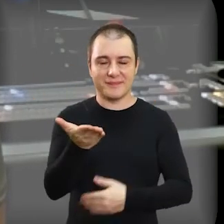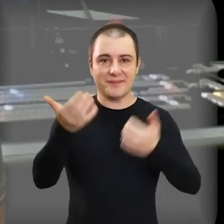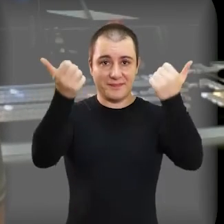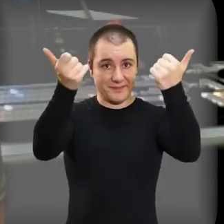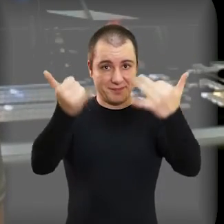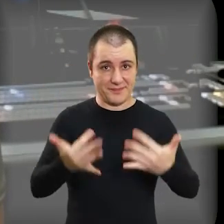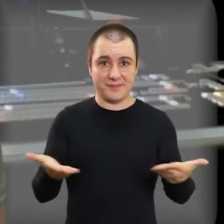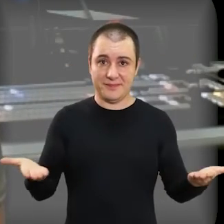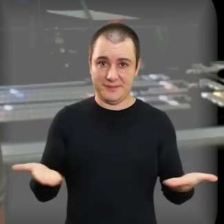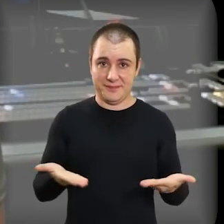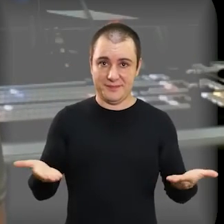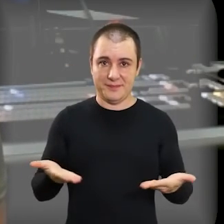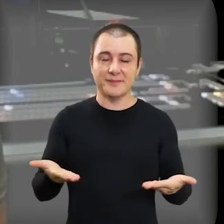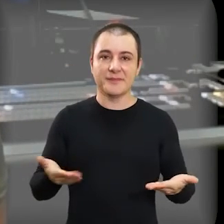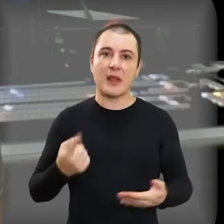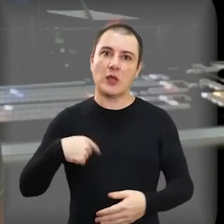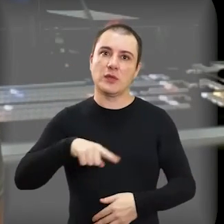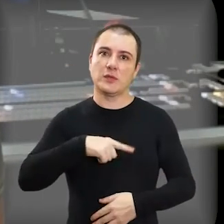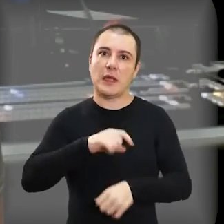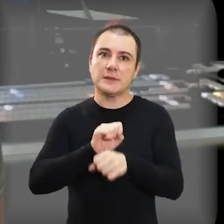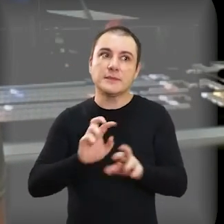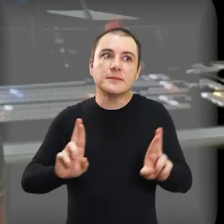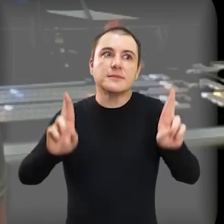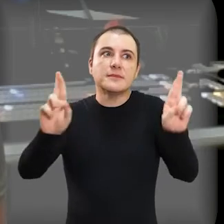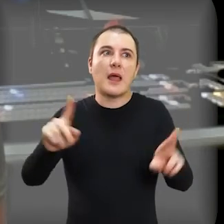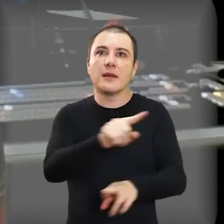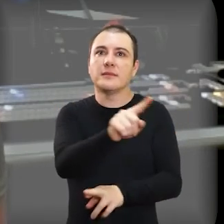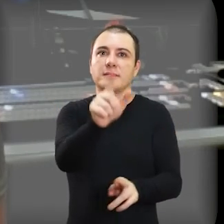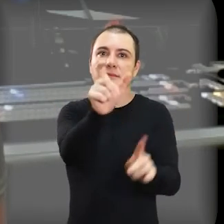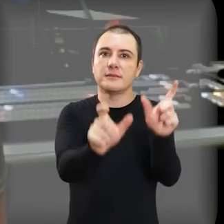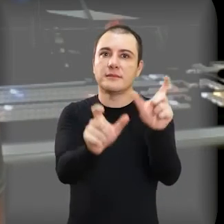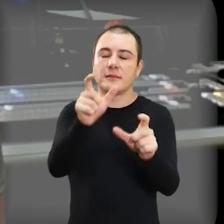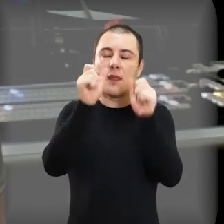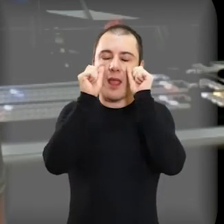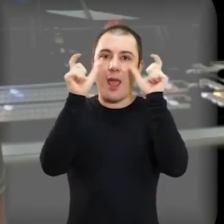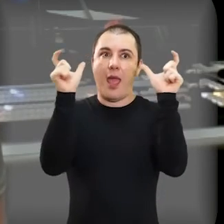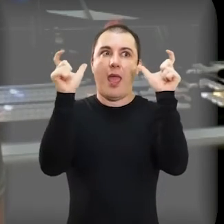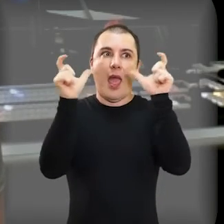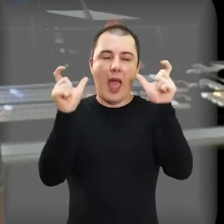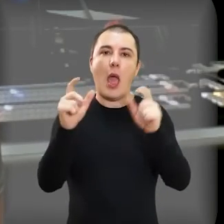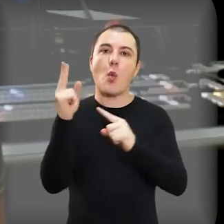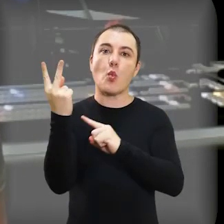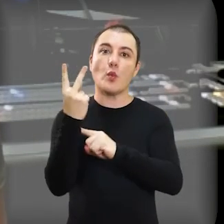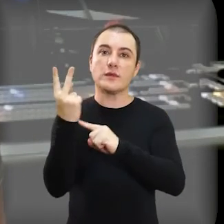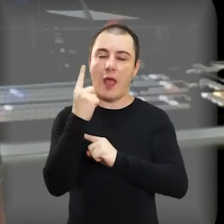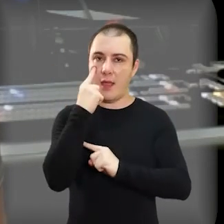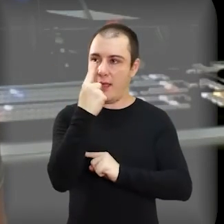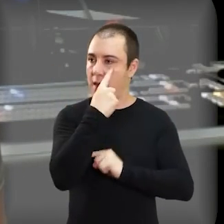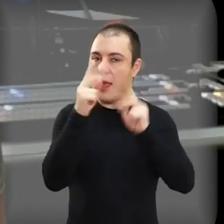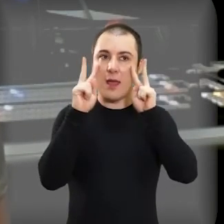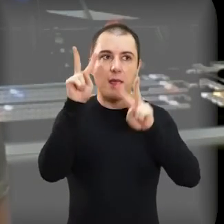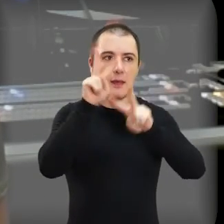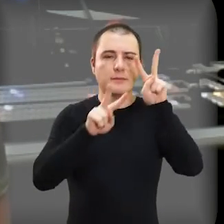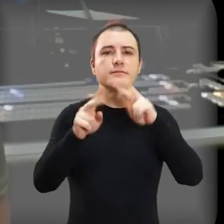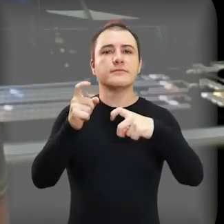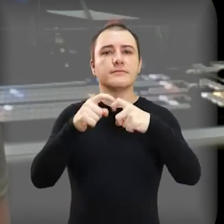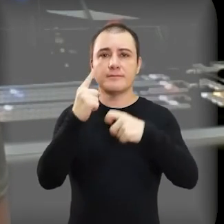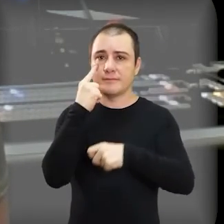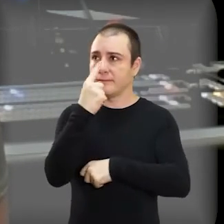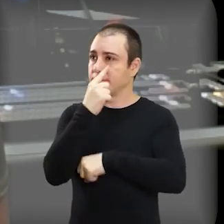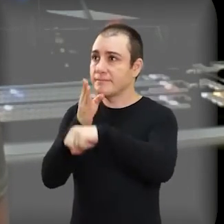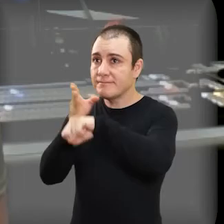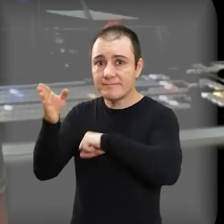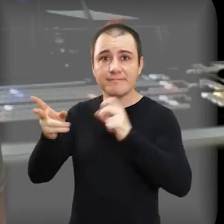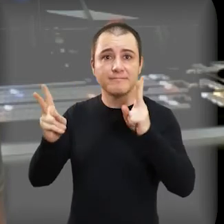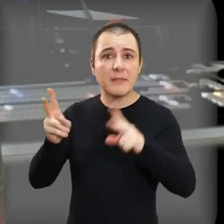seus esclarecimentos hoje. A gente espera que depois dessa conversa as pessoas cuidem da sua visão. Procure sempre o